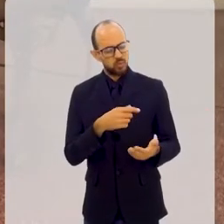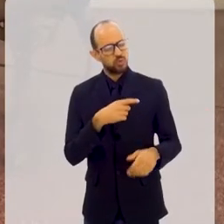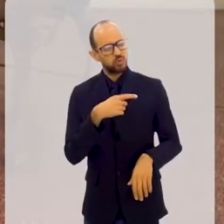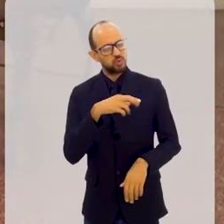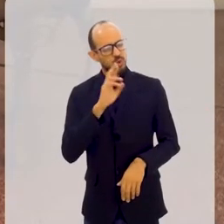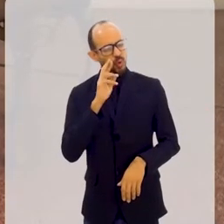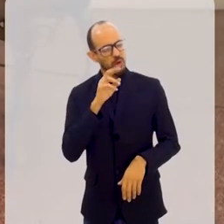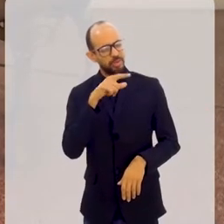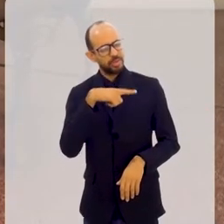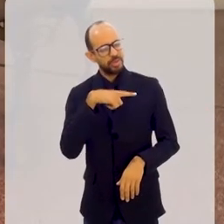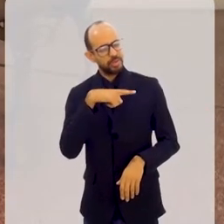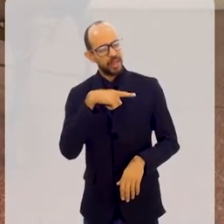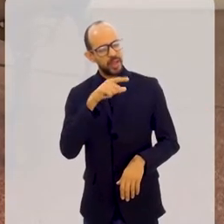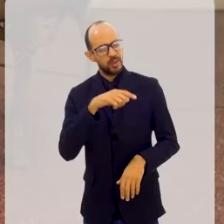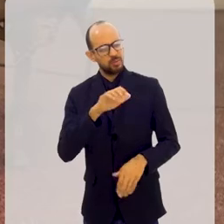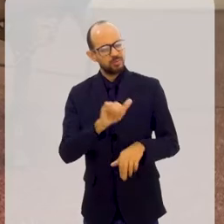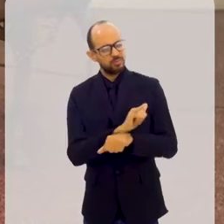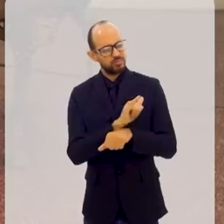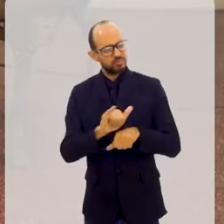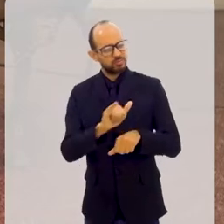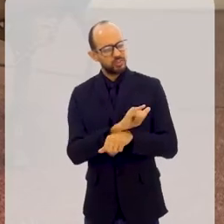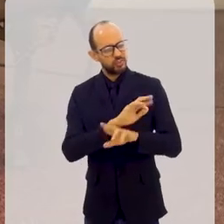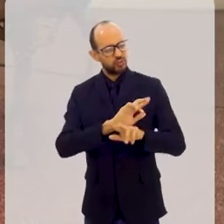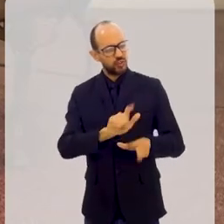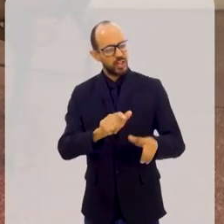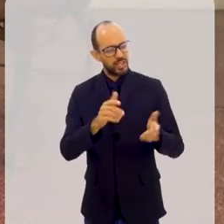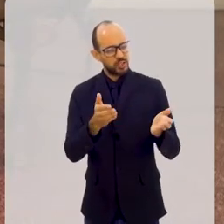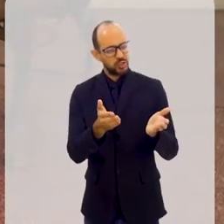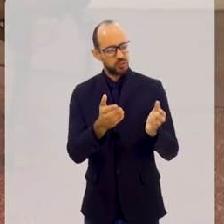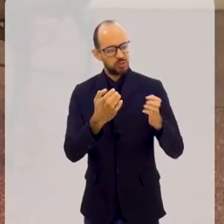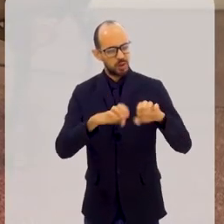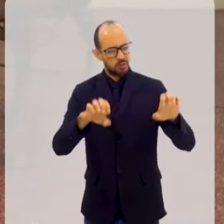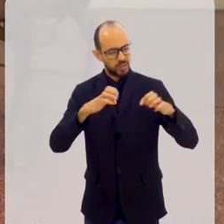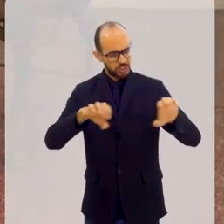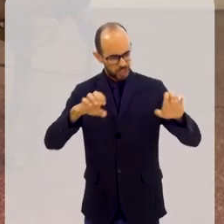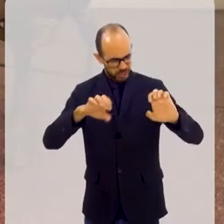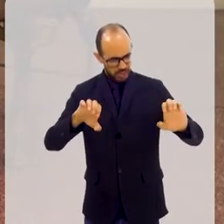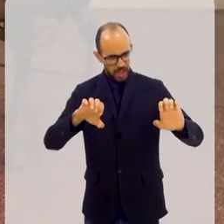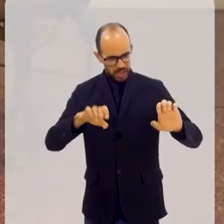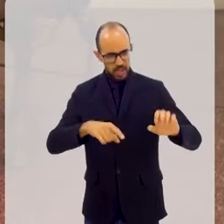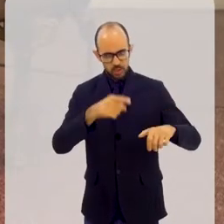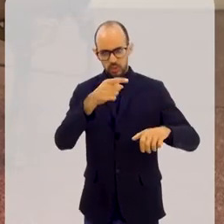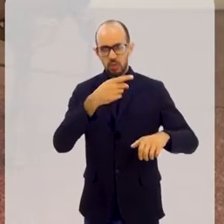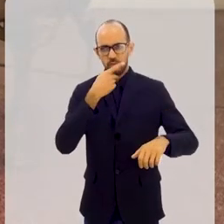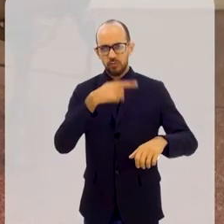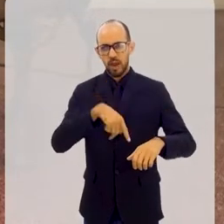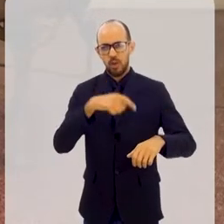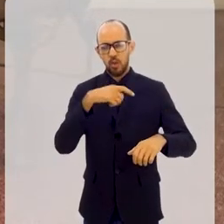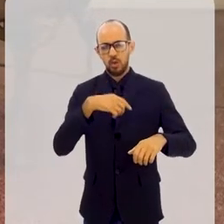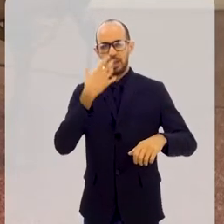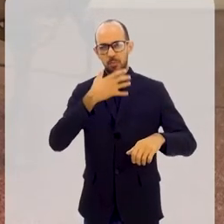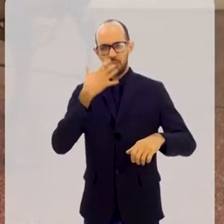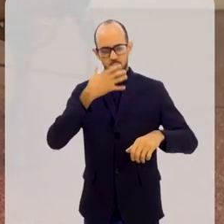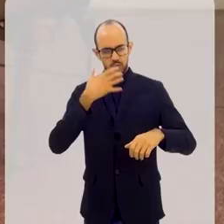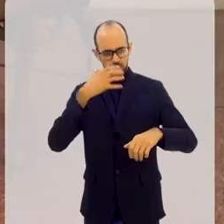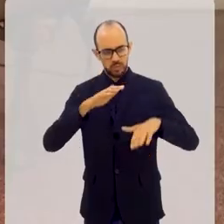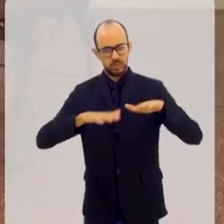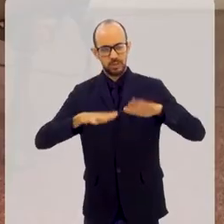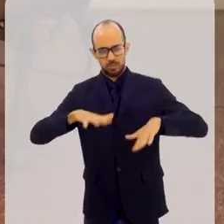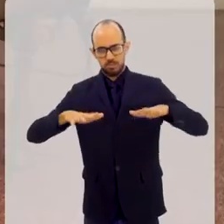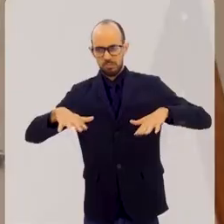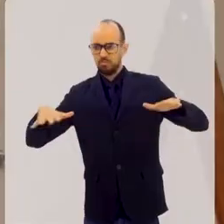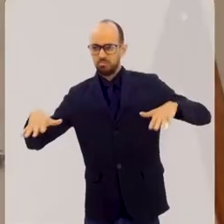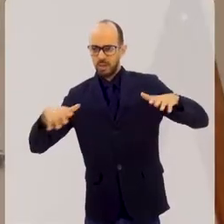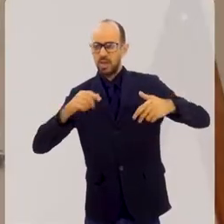uma forma diferente de passar o evangelho que eu já prestei atenção se eu falo sobre essa banda que o senhor